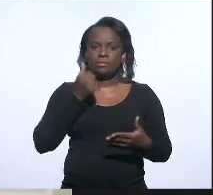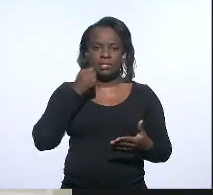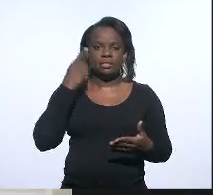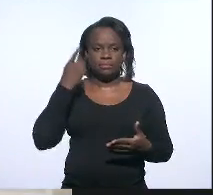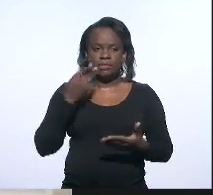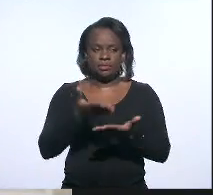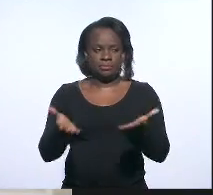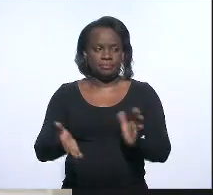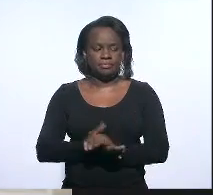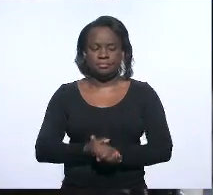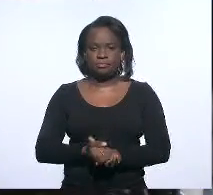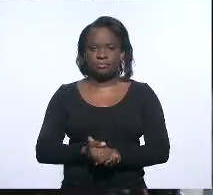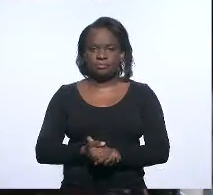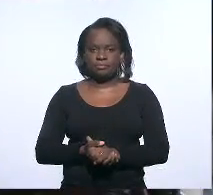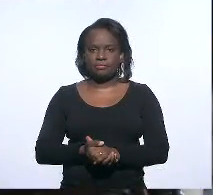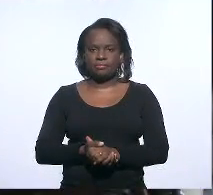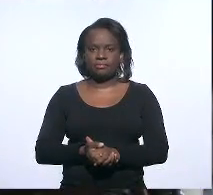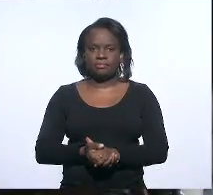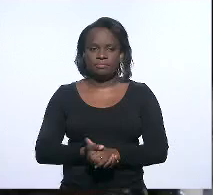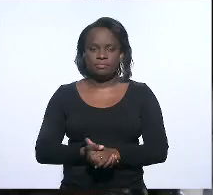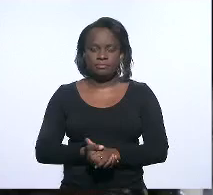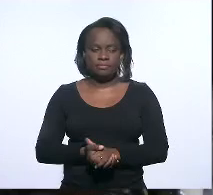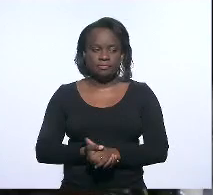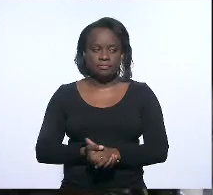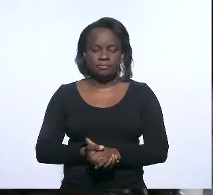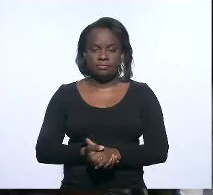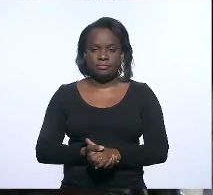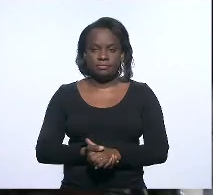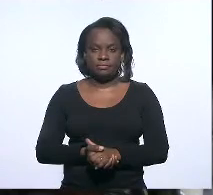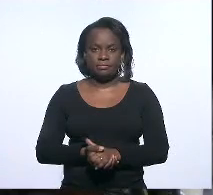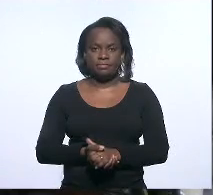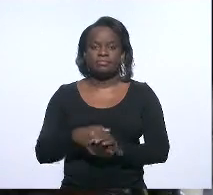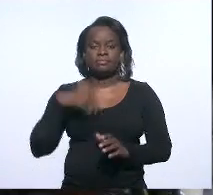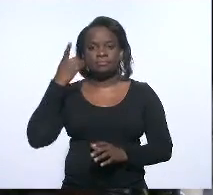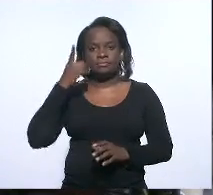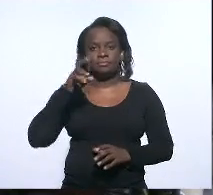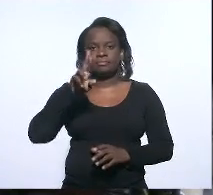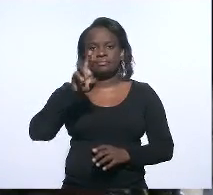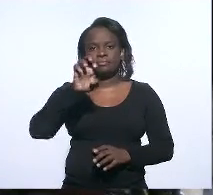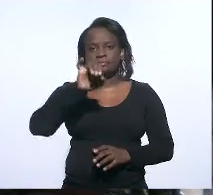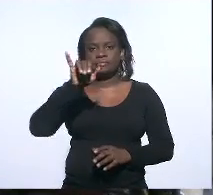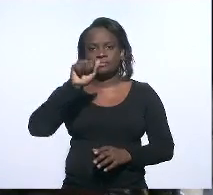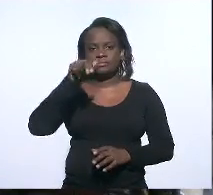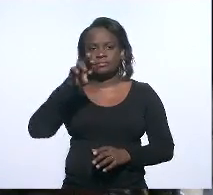senhores deputados. Deputada enfermeira